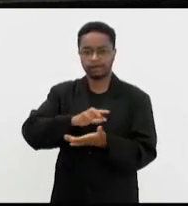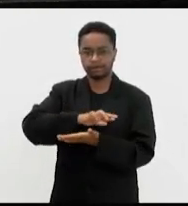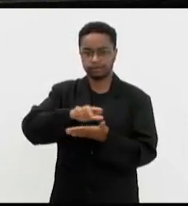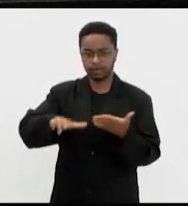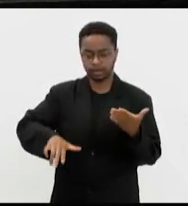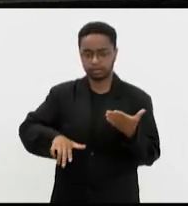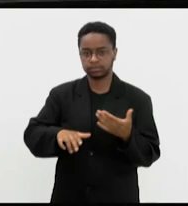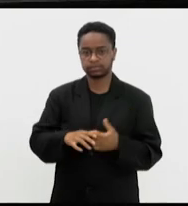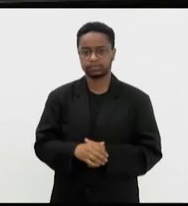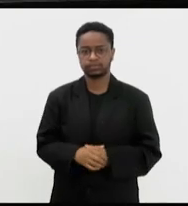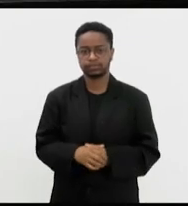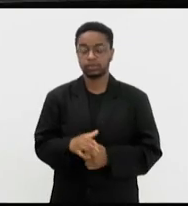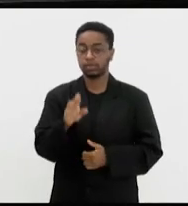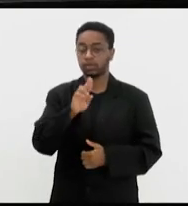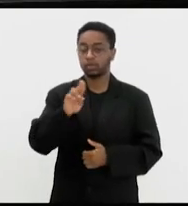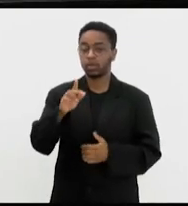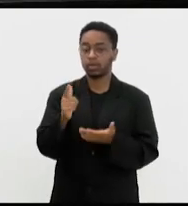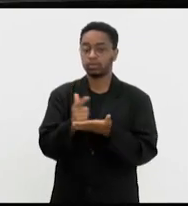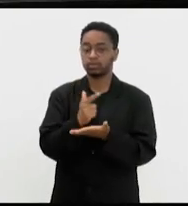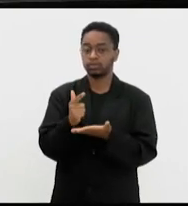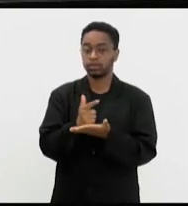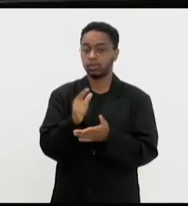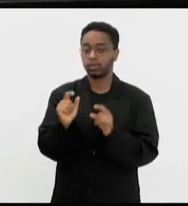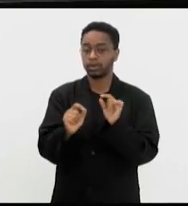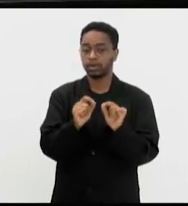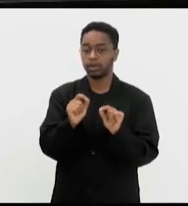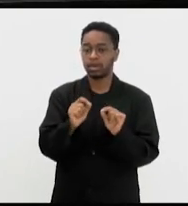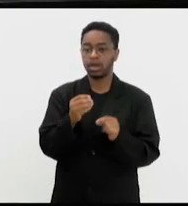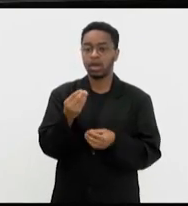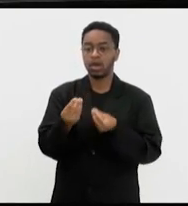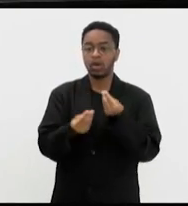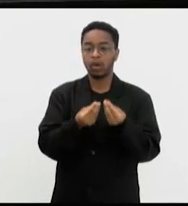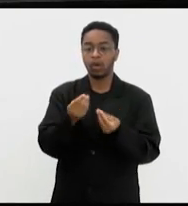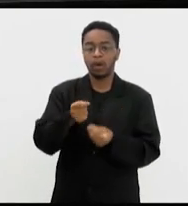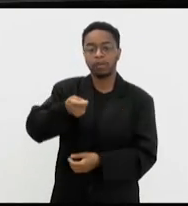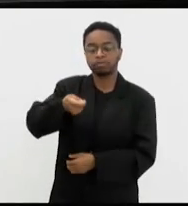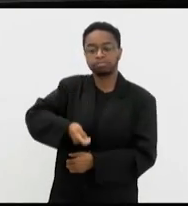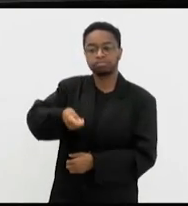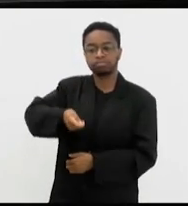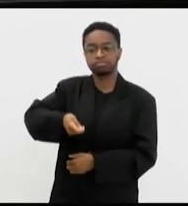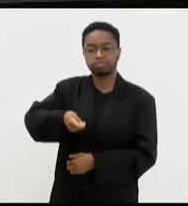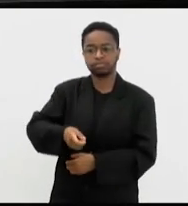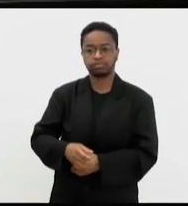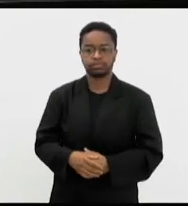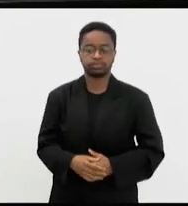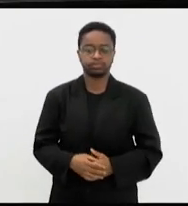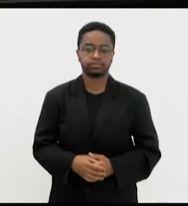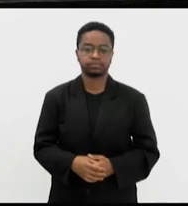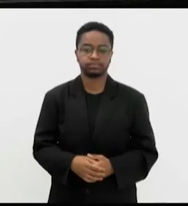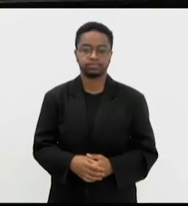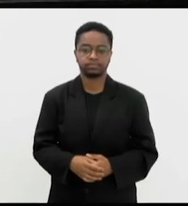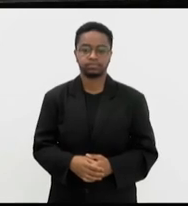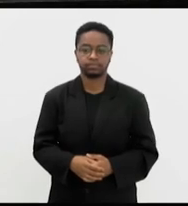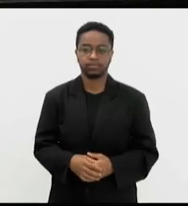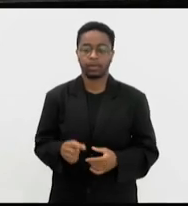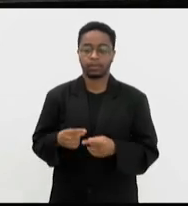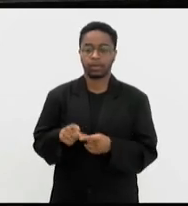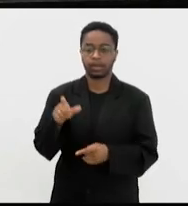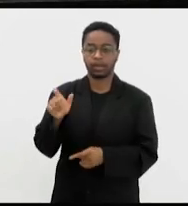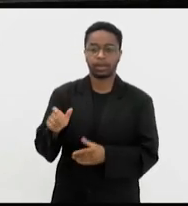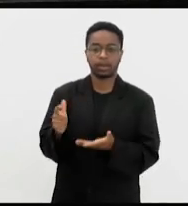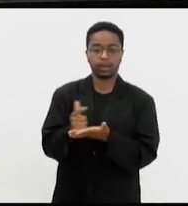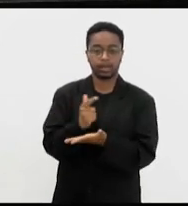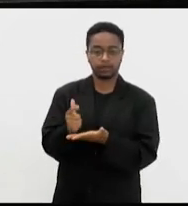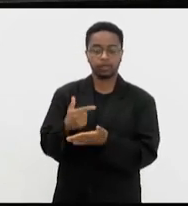o nome do livro é como ser um ditador é um livro que